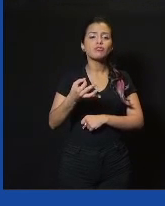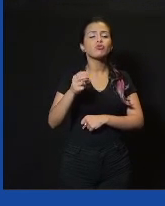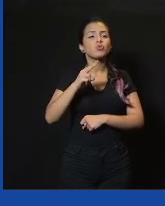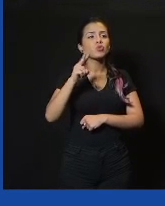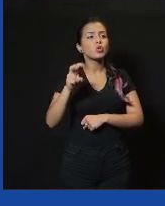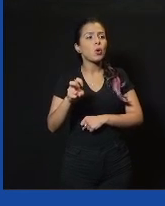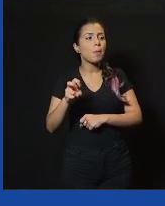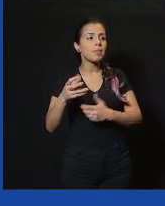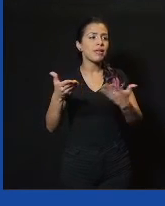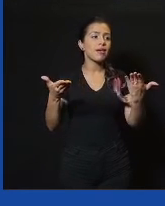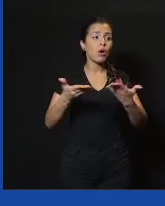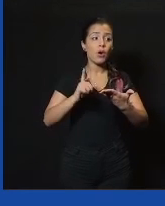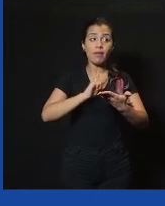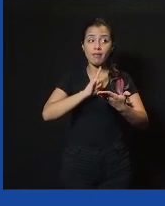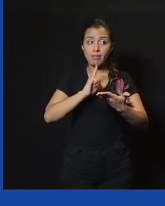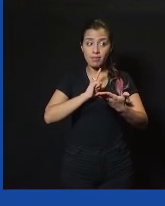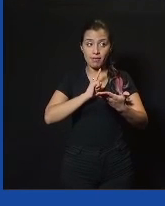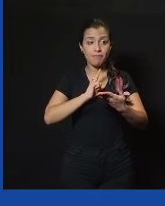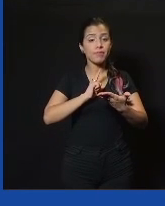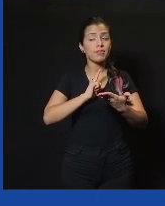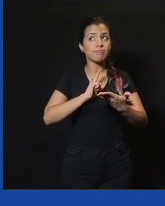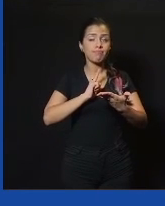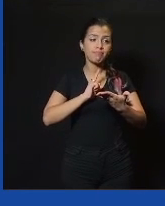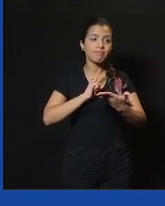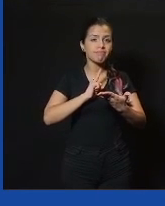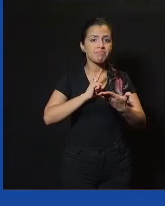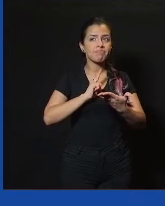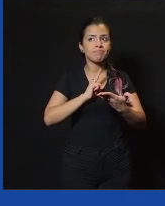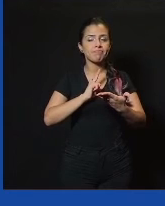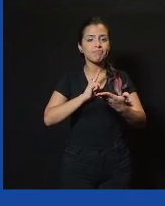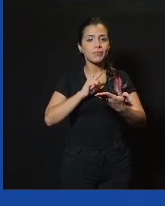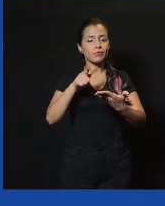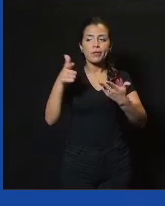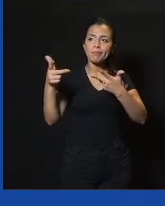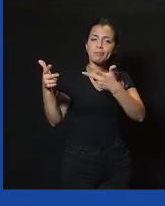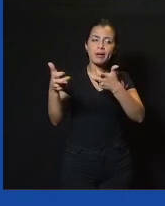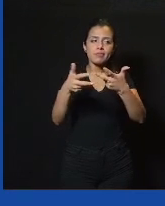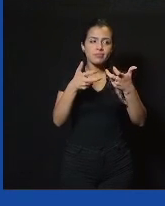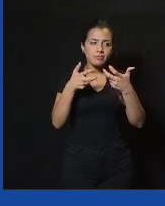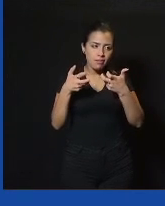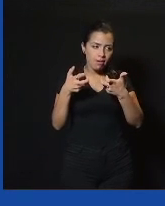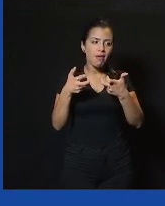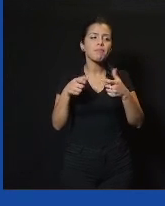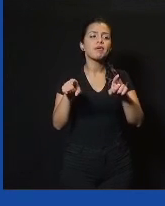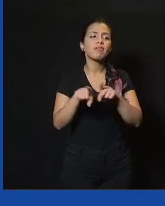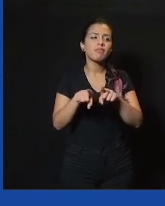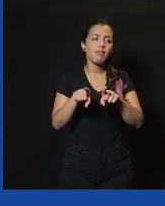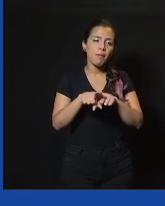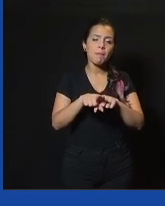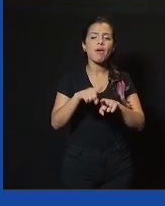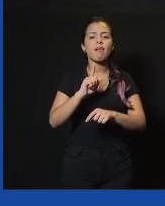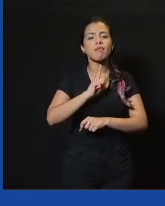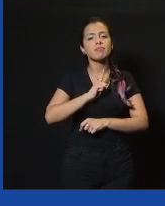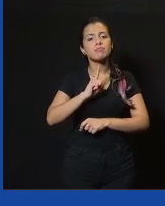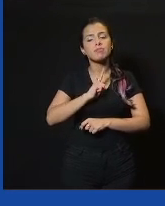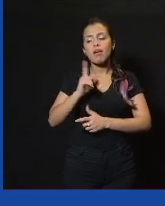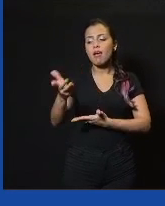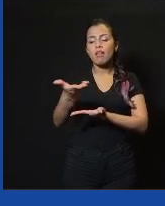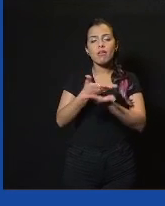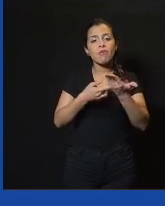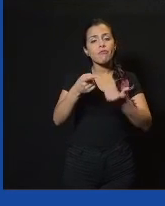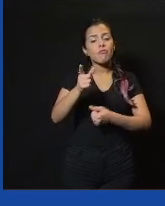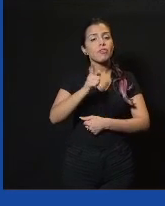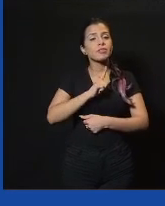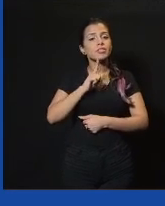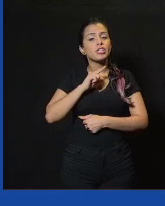esses pontos-chave para a partir de onde você olha, dos dados e além das relações que você tem. Para onde o que